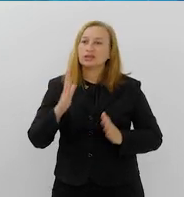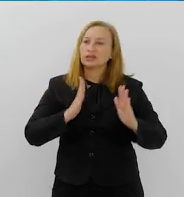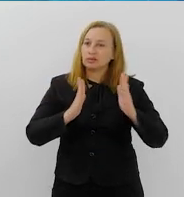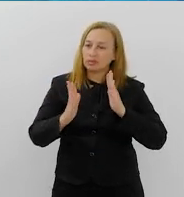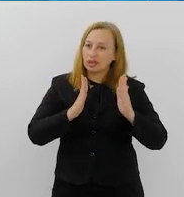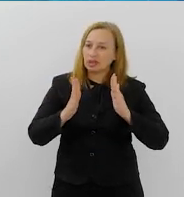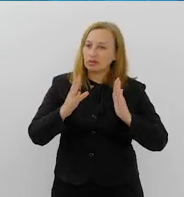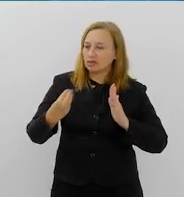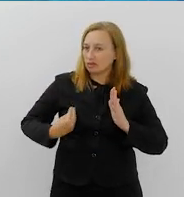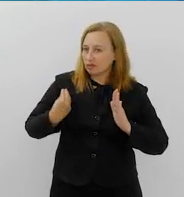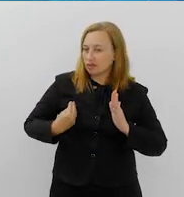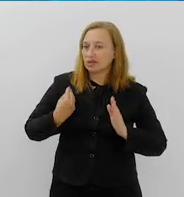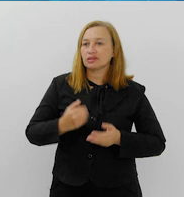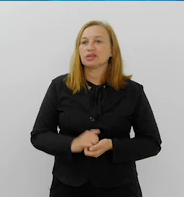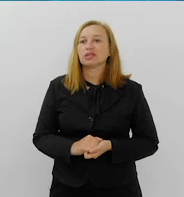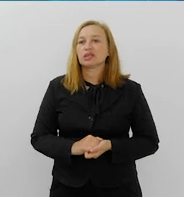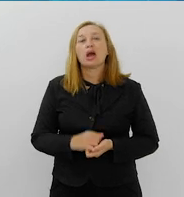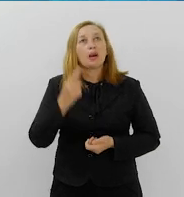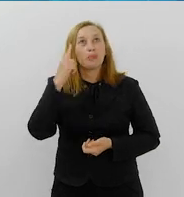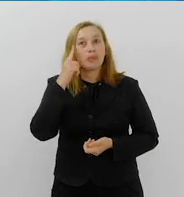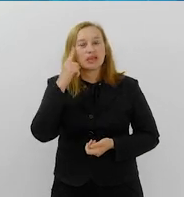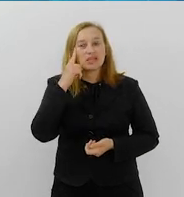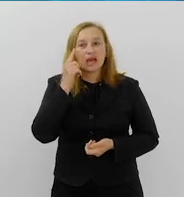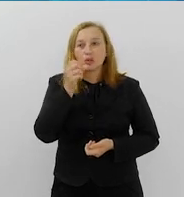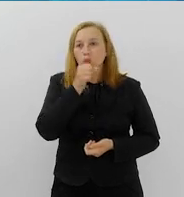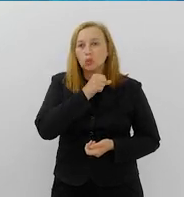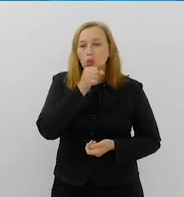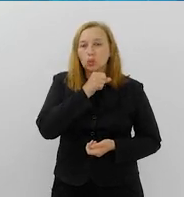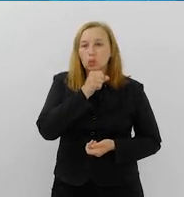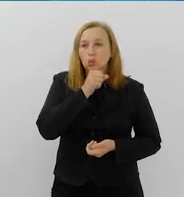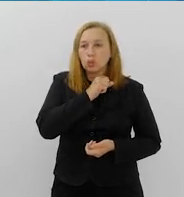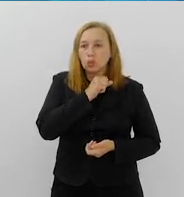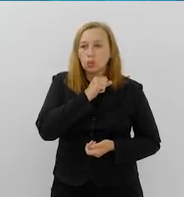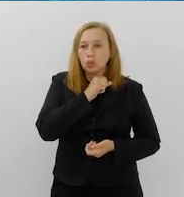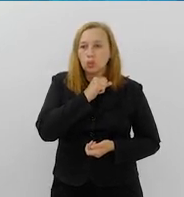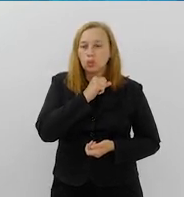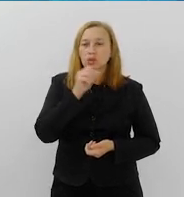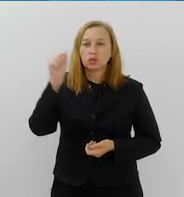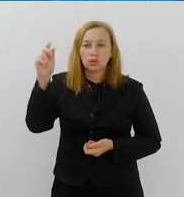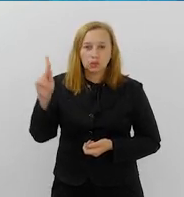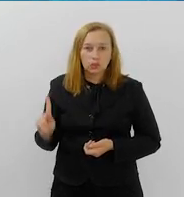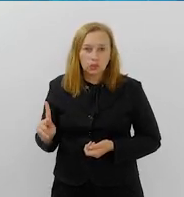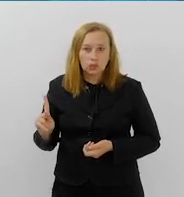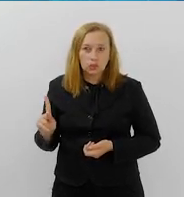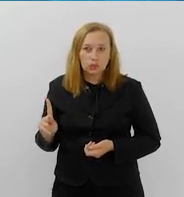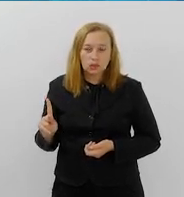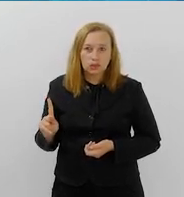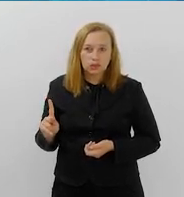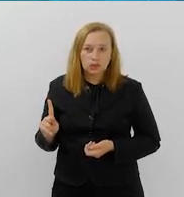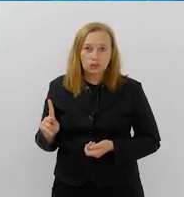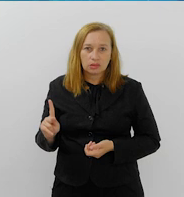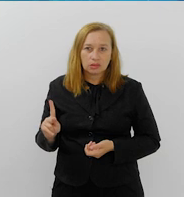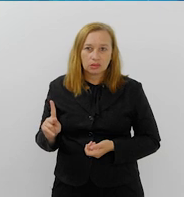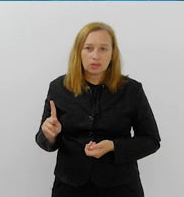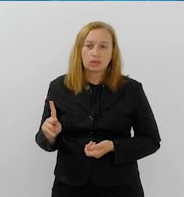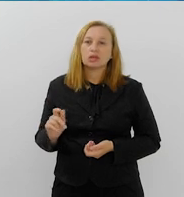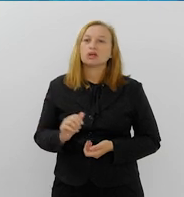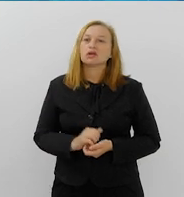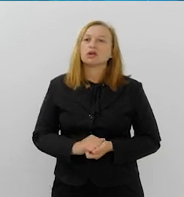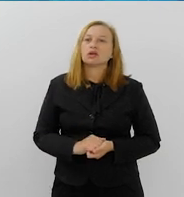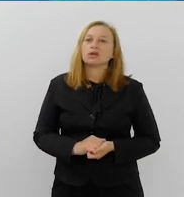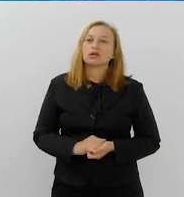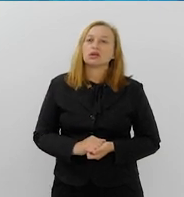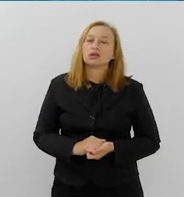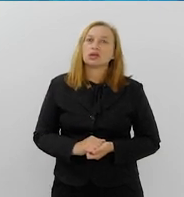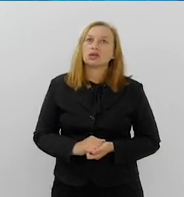própria fase que eles estão passando. Se eu for pensar no idoso, aqueles que estão se aposentando, aqueles que